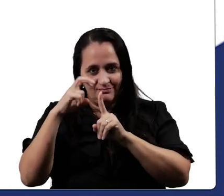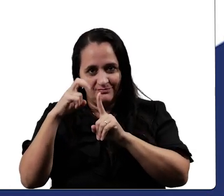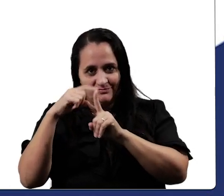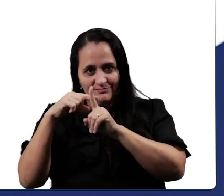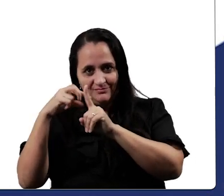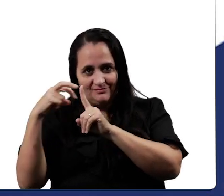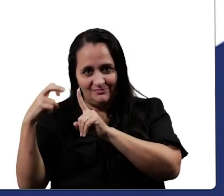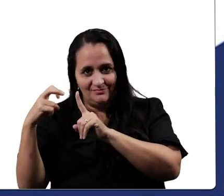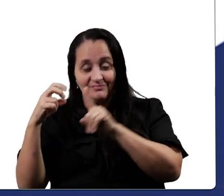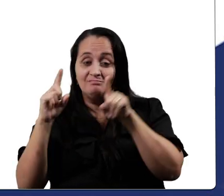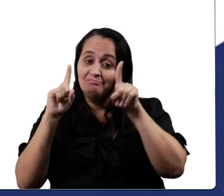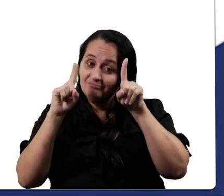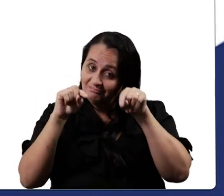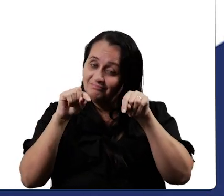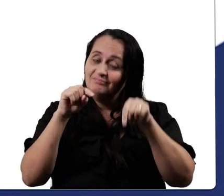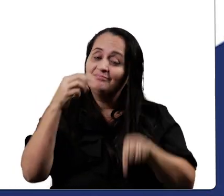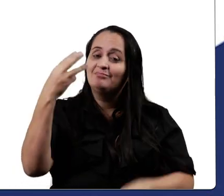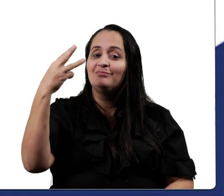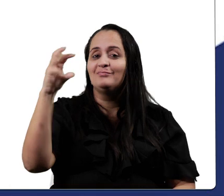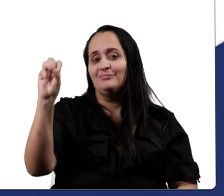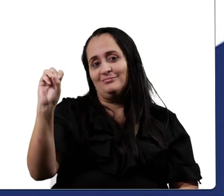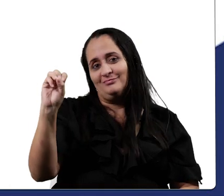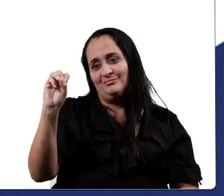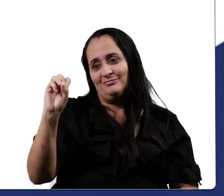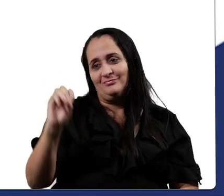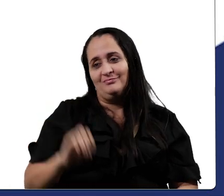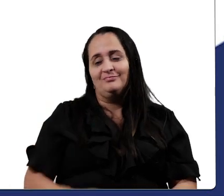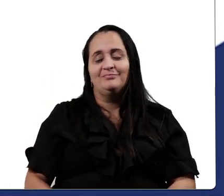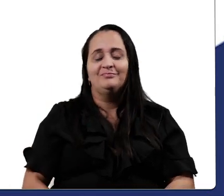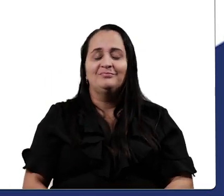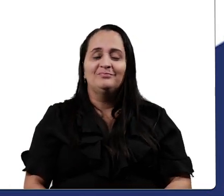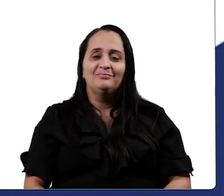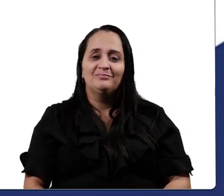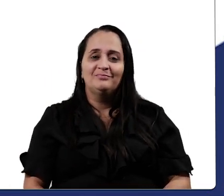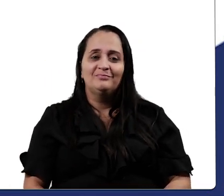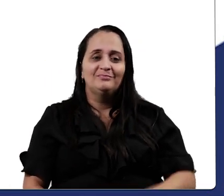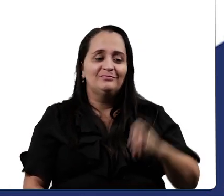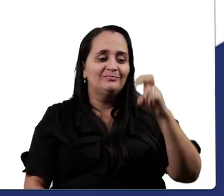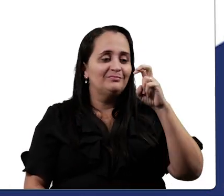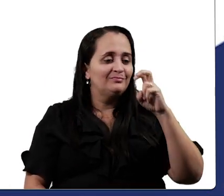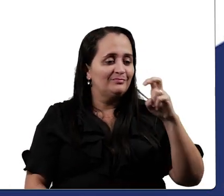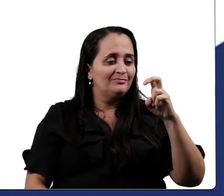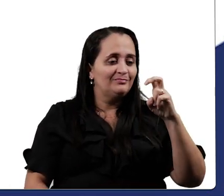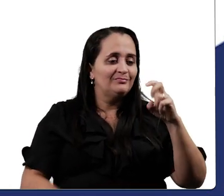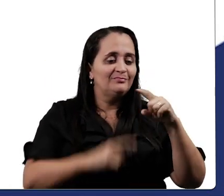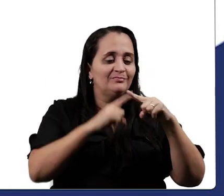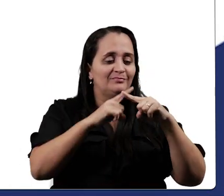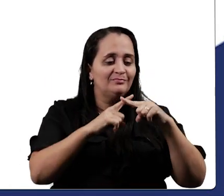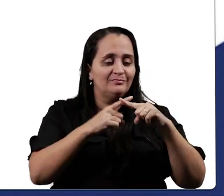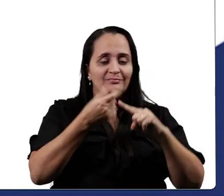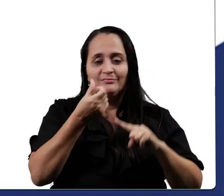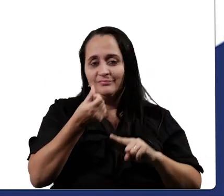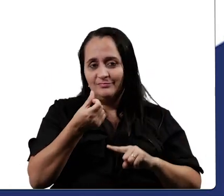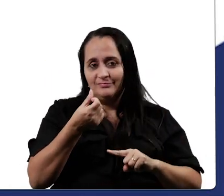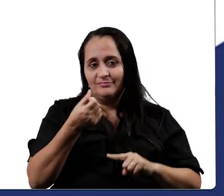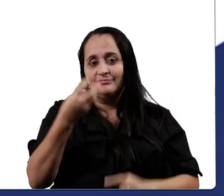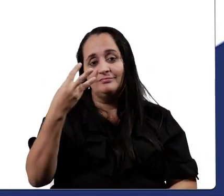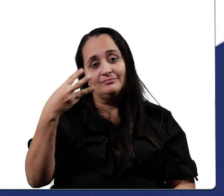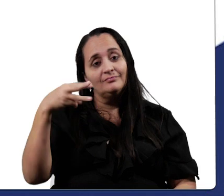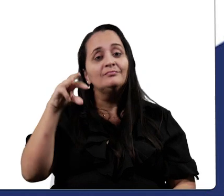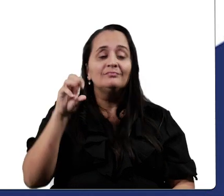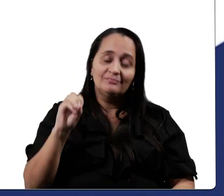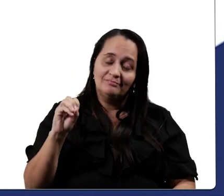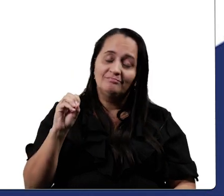deu 30 aqui temos 1 2 3 4 5 6 seis vezes o número CCO